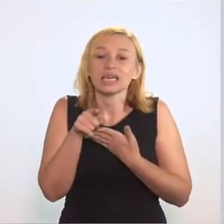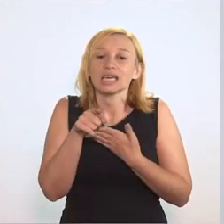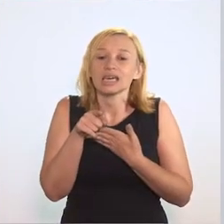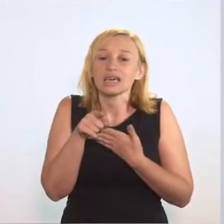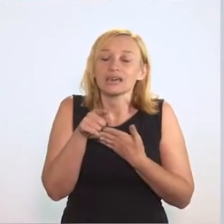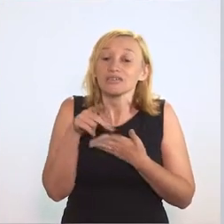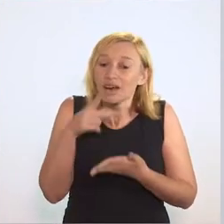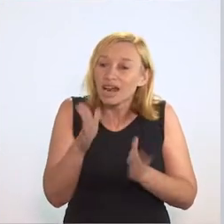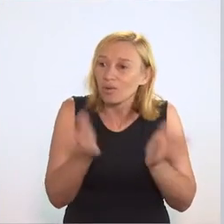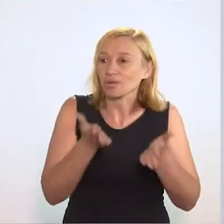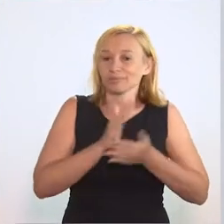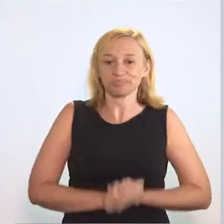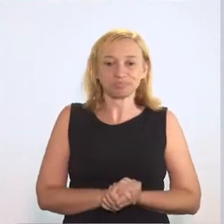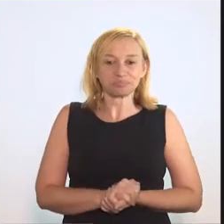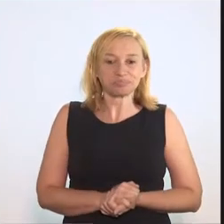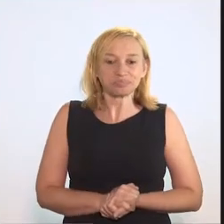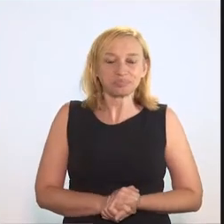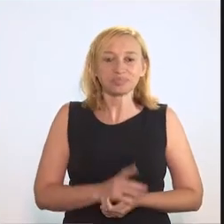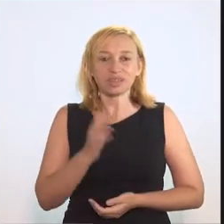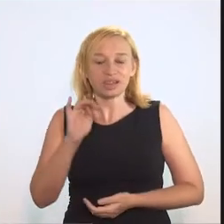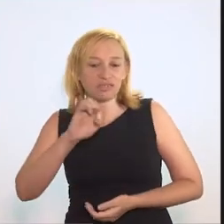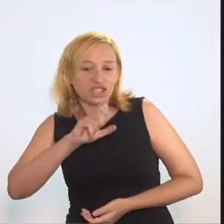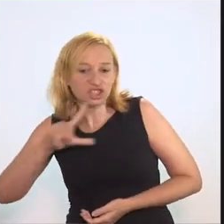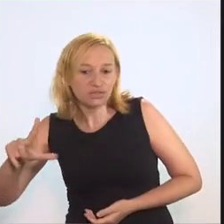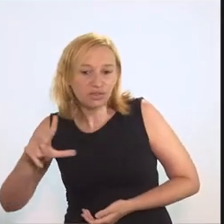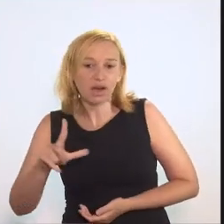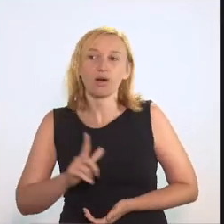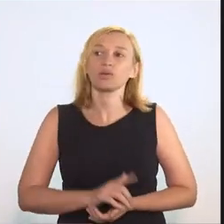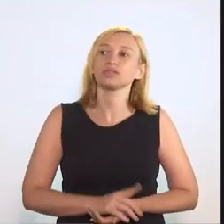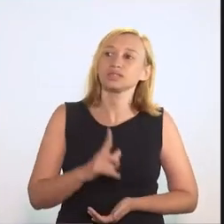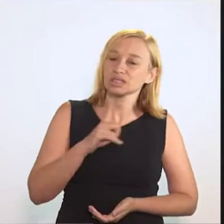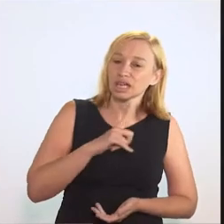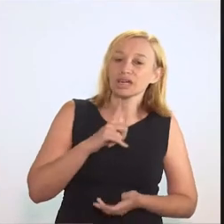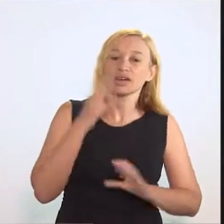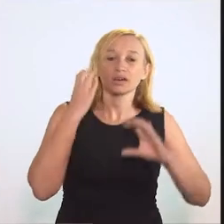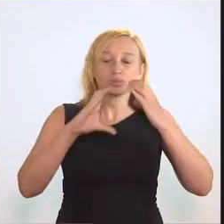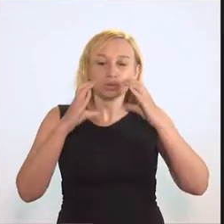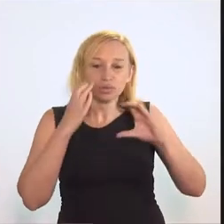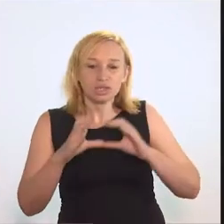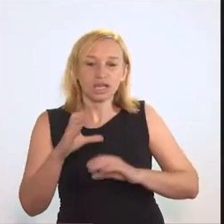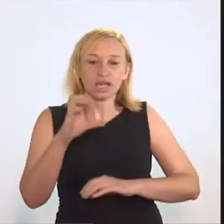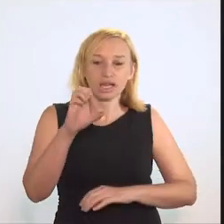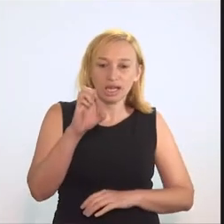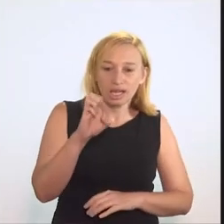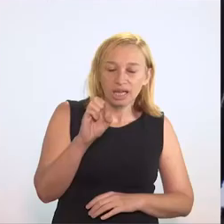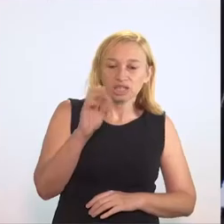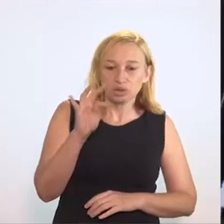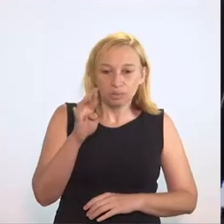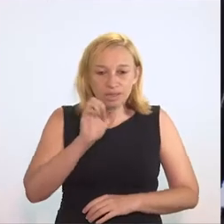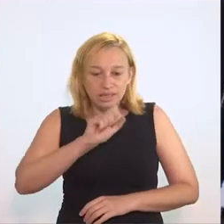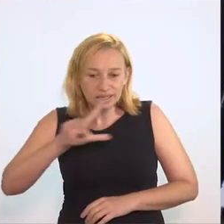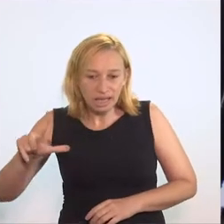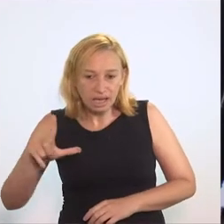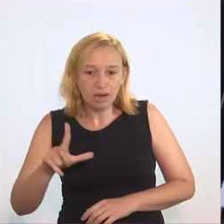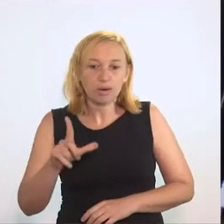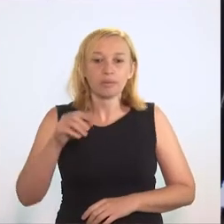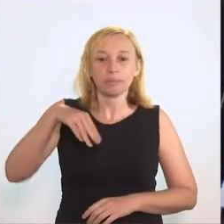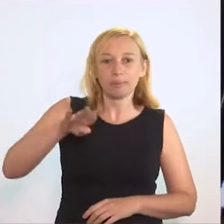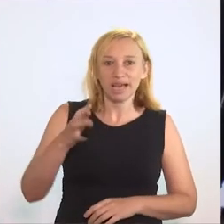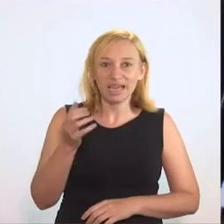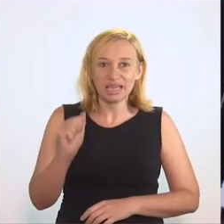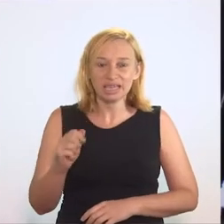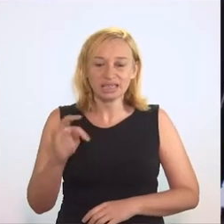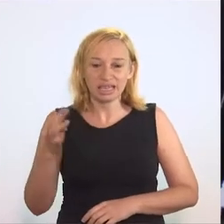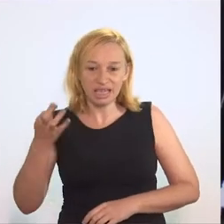que você destacaria agora? Festival, a gente teve música instrumental, né? A